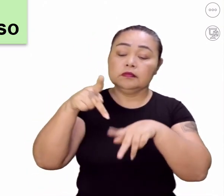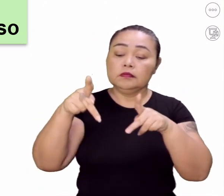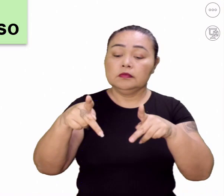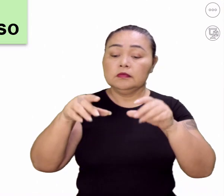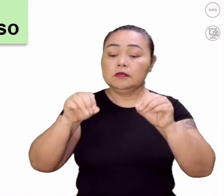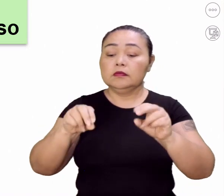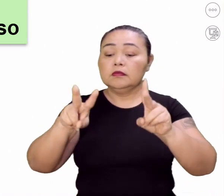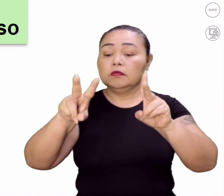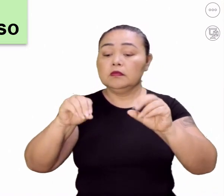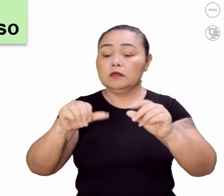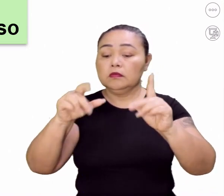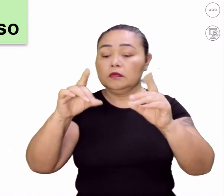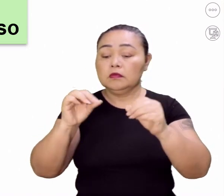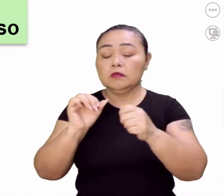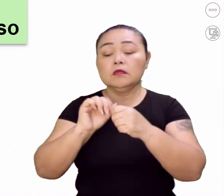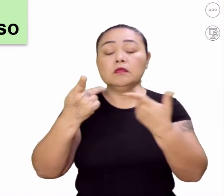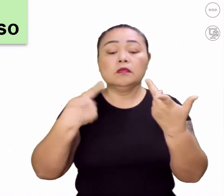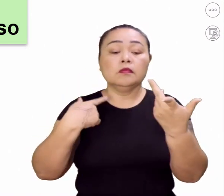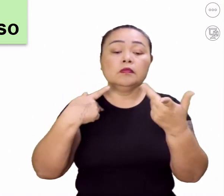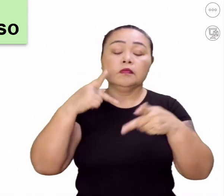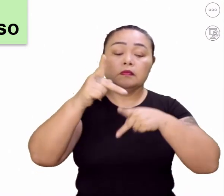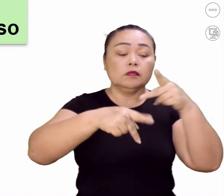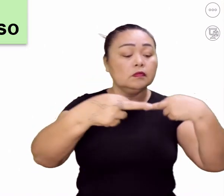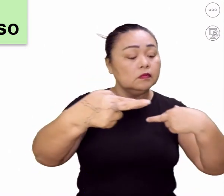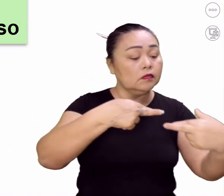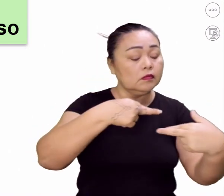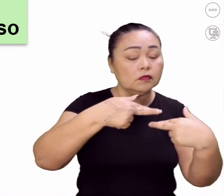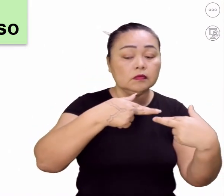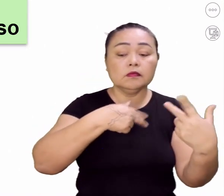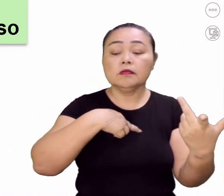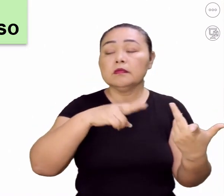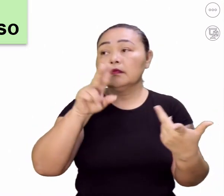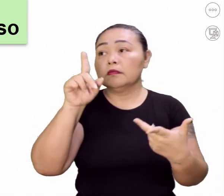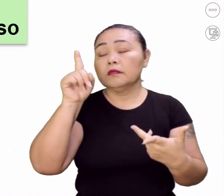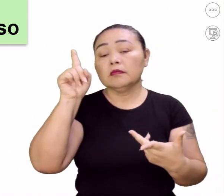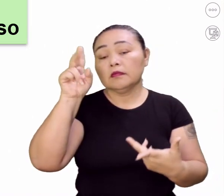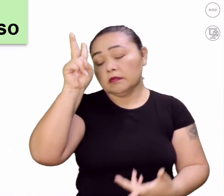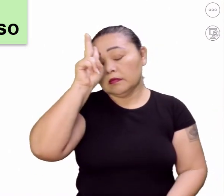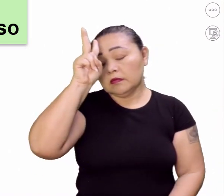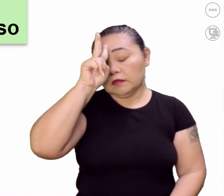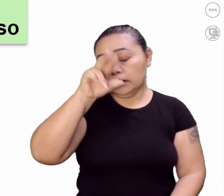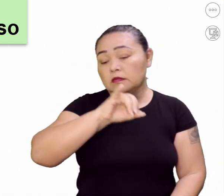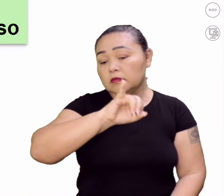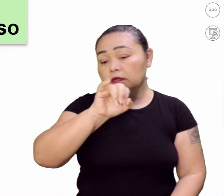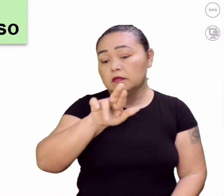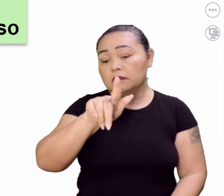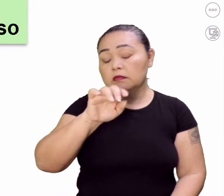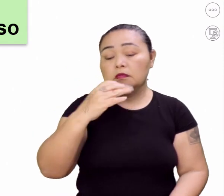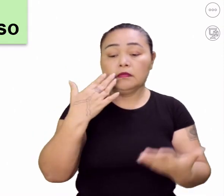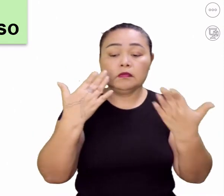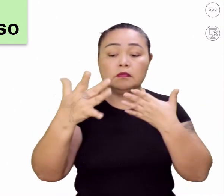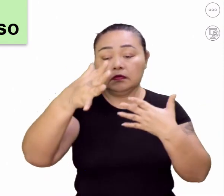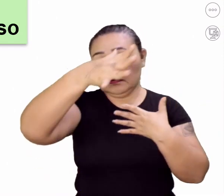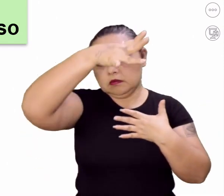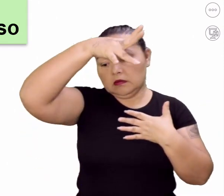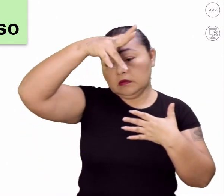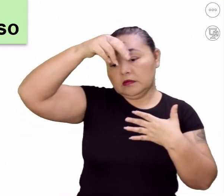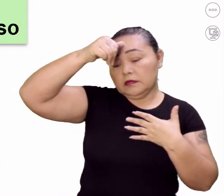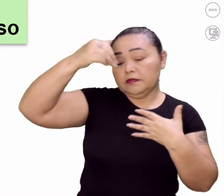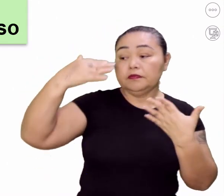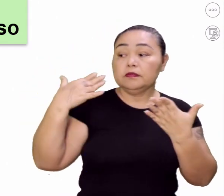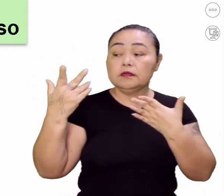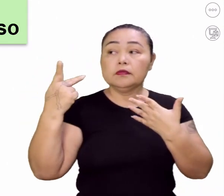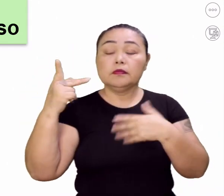população relativa, quando falamos durante a aula. O professor Jorge, eu lembro que fez uma comparação da Amazônia com o estado de São